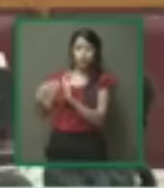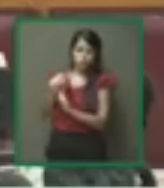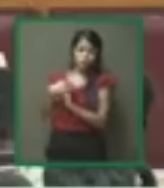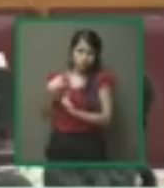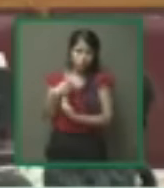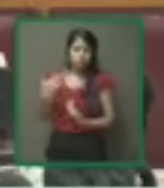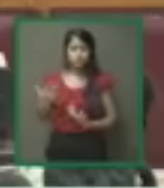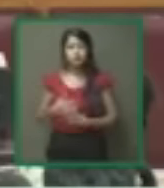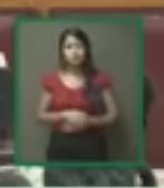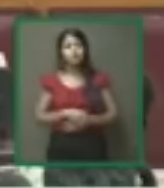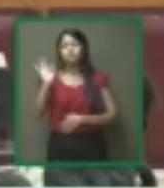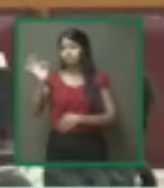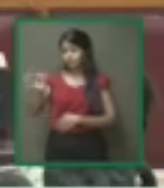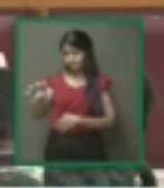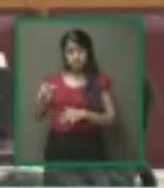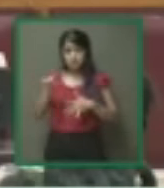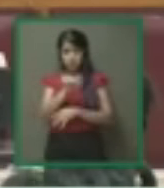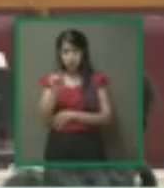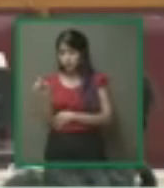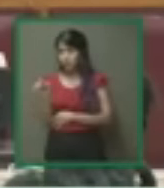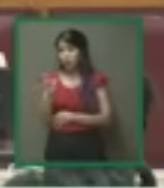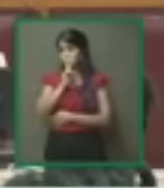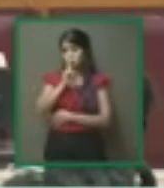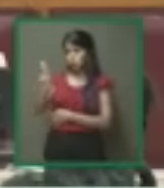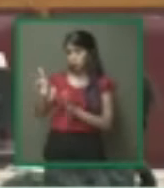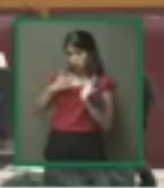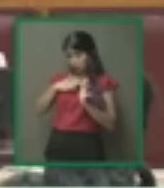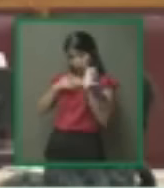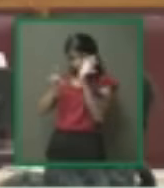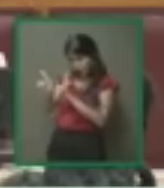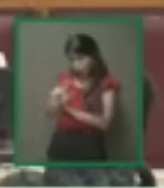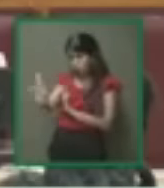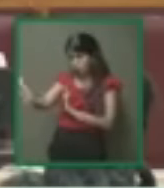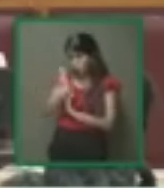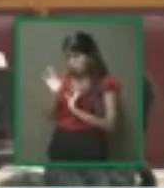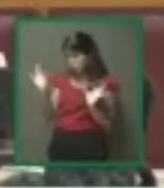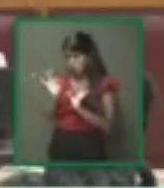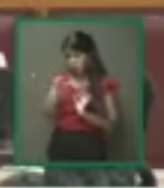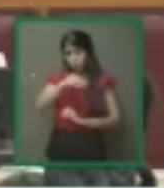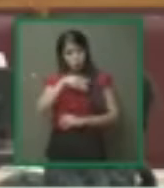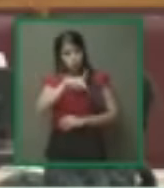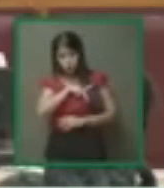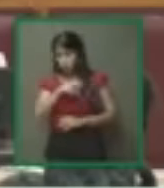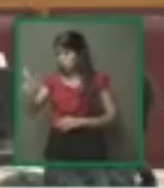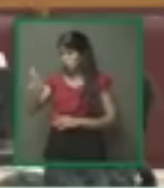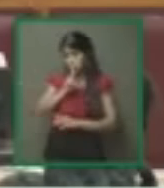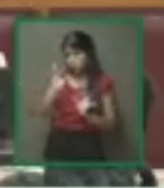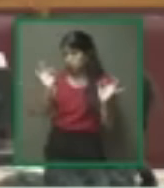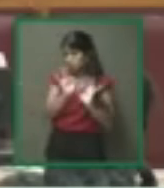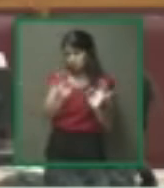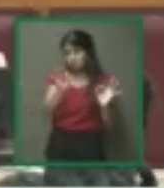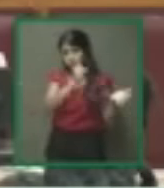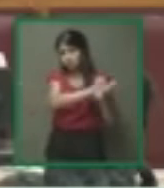me dando. Certo, então o senhor não responderá as minhas perguntas, nem a do Ministério Público e nem da assistência